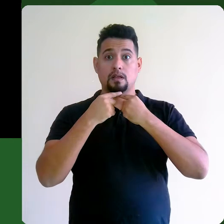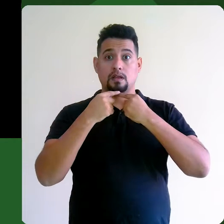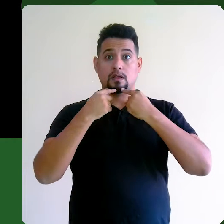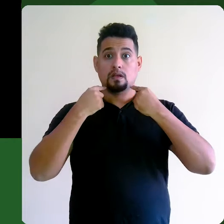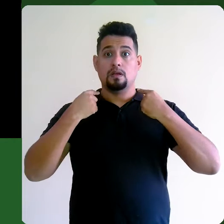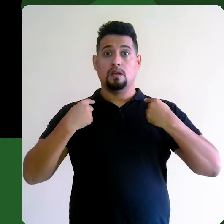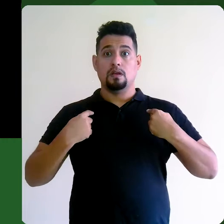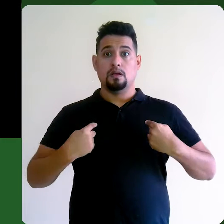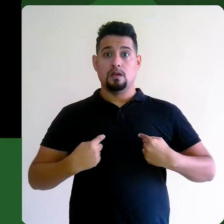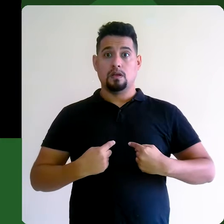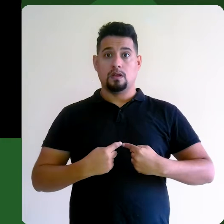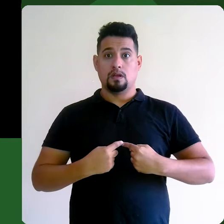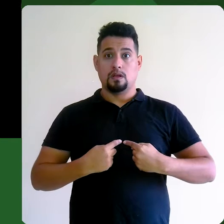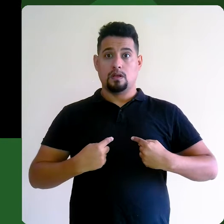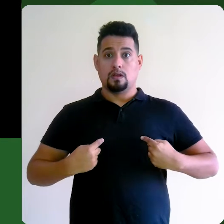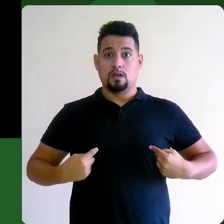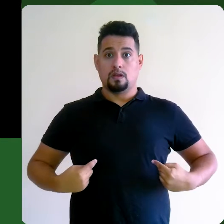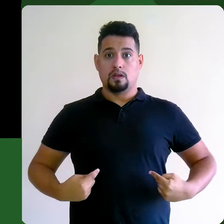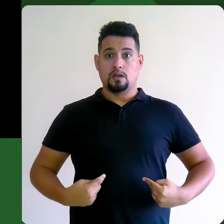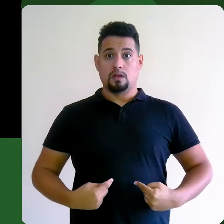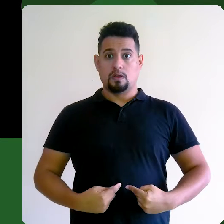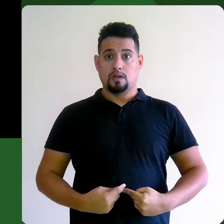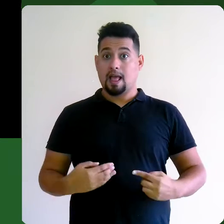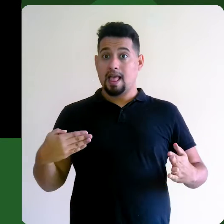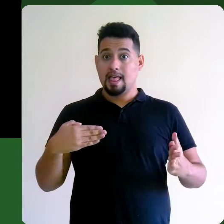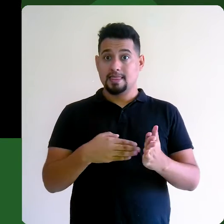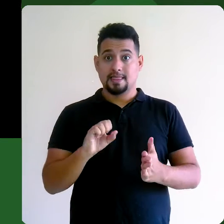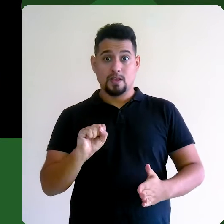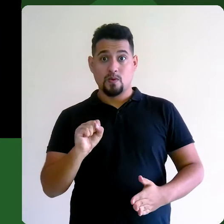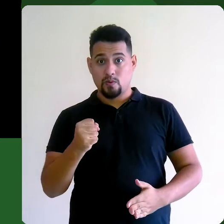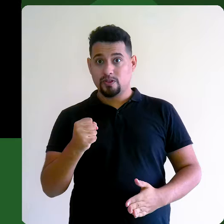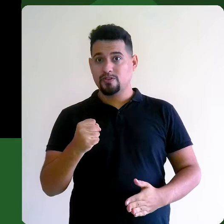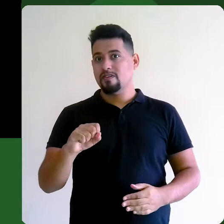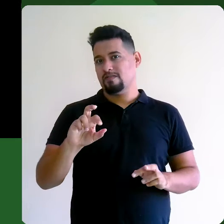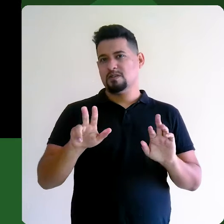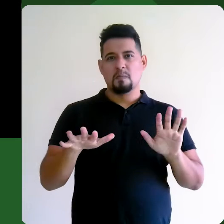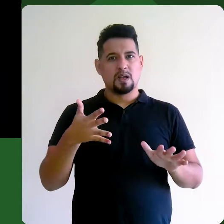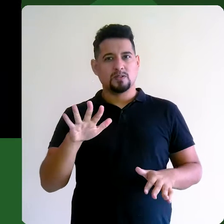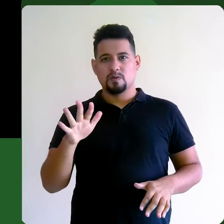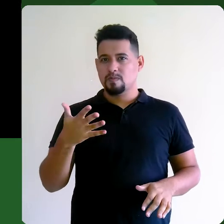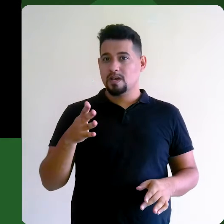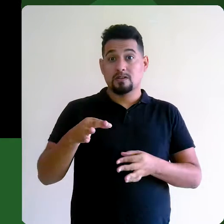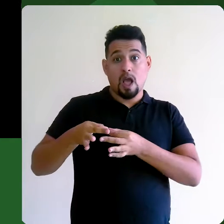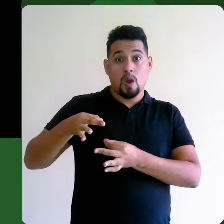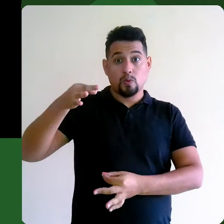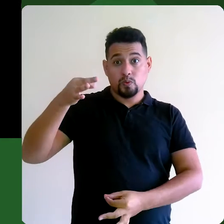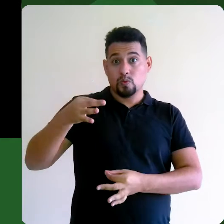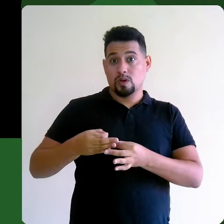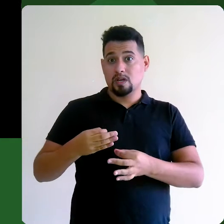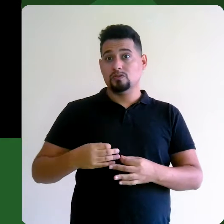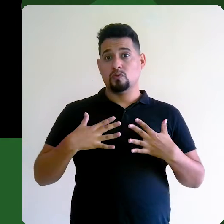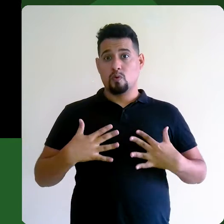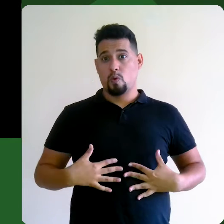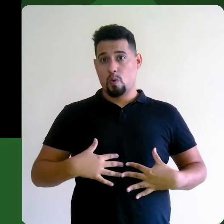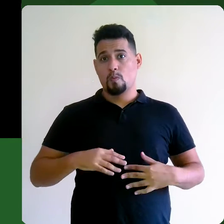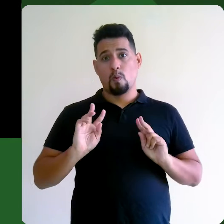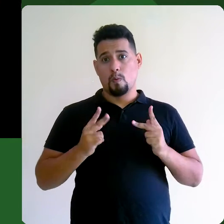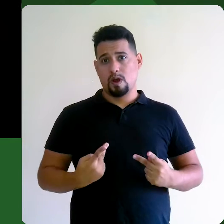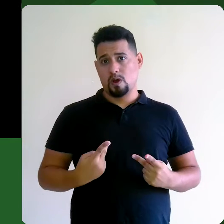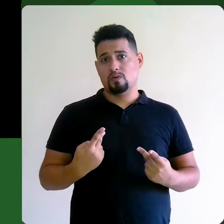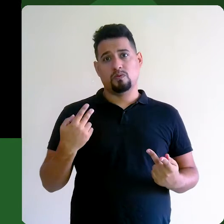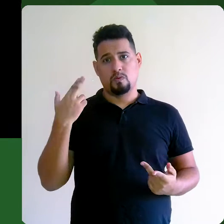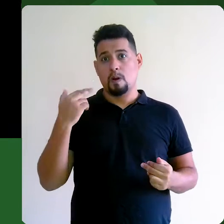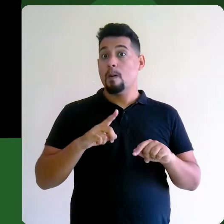medida X, e se a gente multiplicar esse resultado por 8, a gente vai ter mais ou menos a altura de um corpo humano